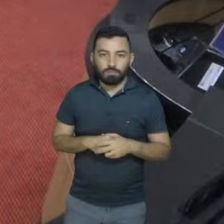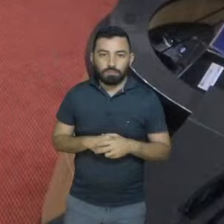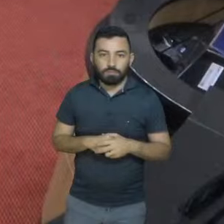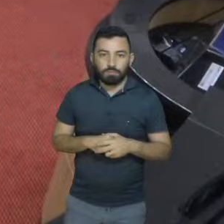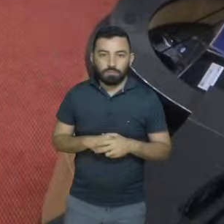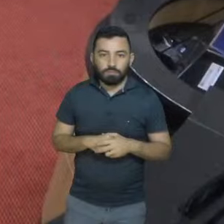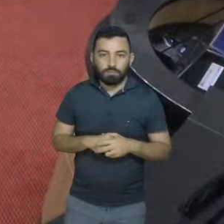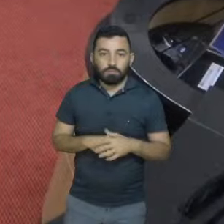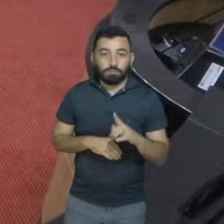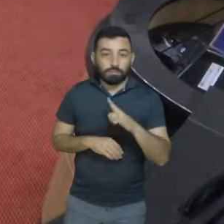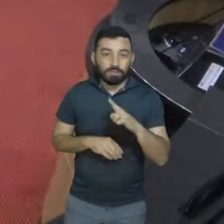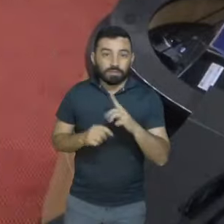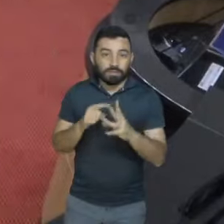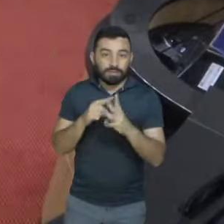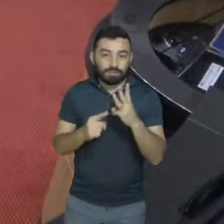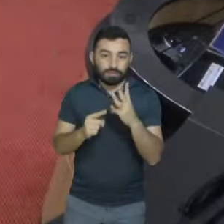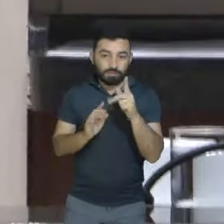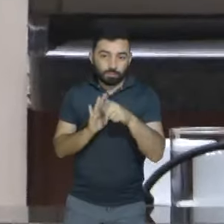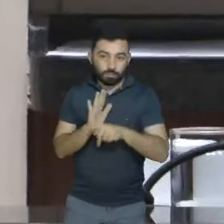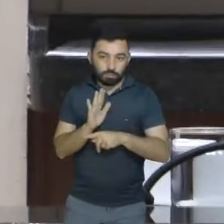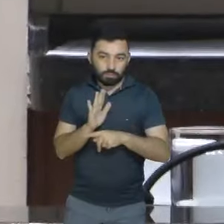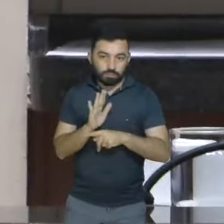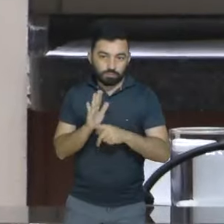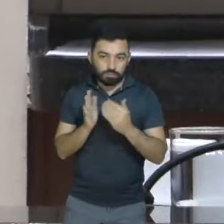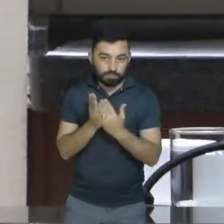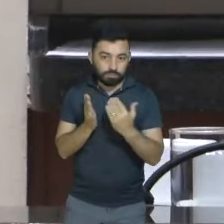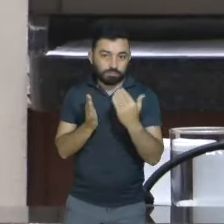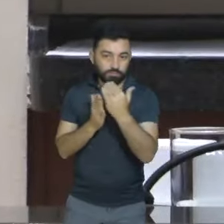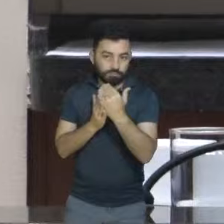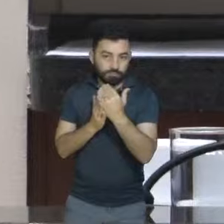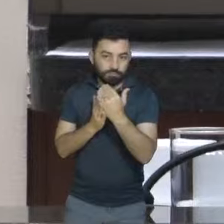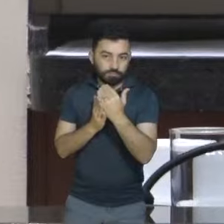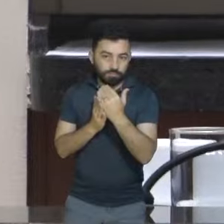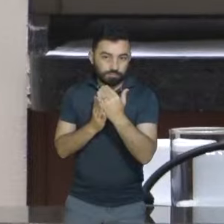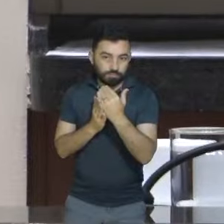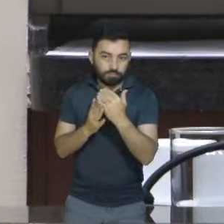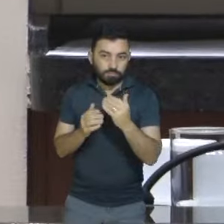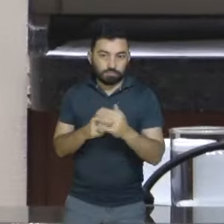Nós temos três projetos extra-pauta que foram deliberados pelas